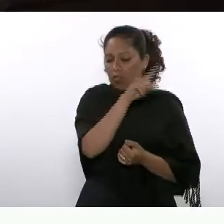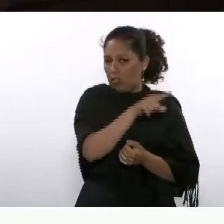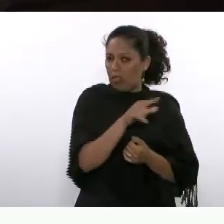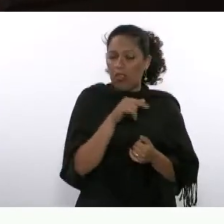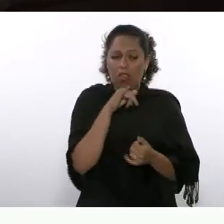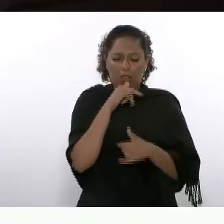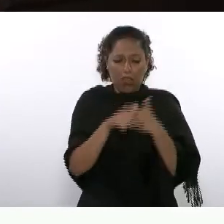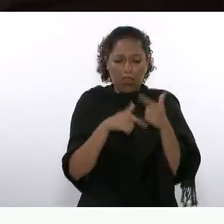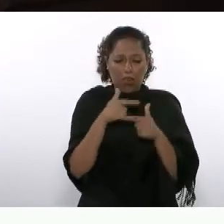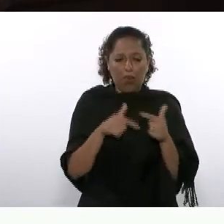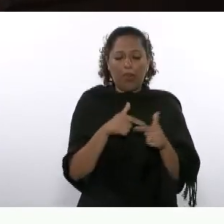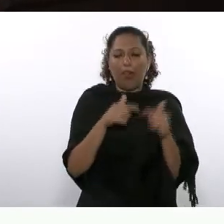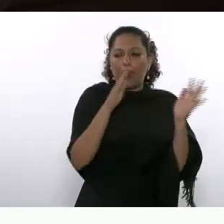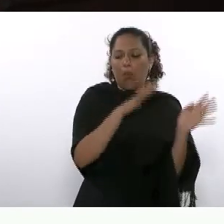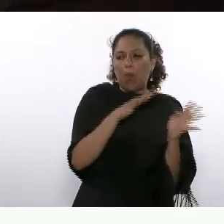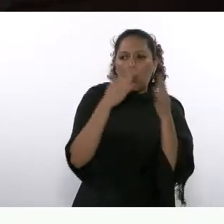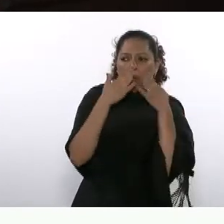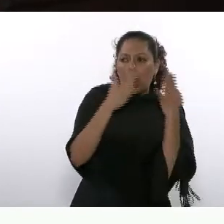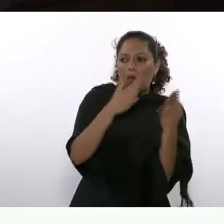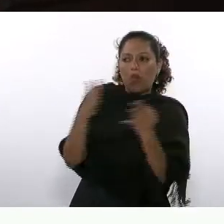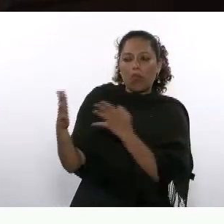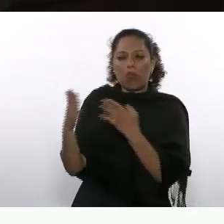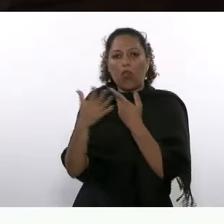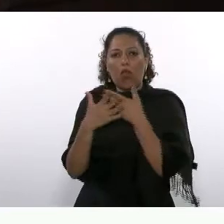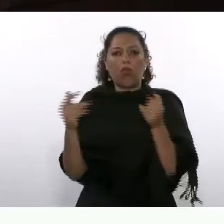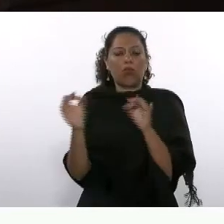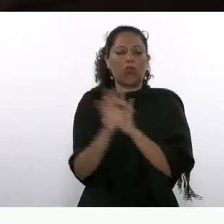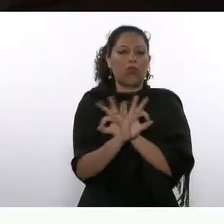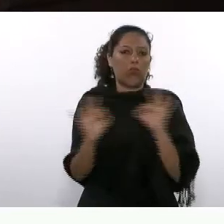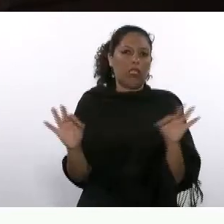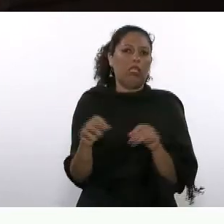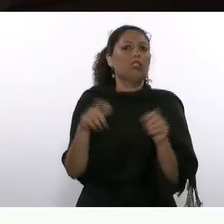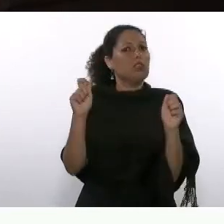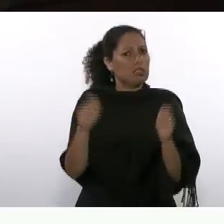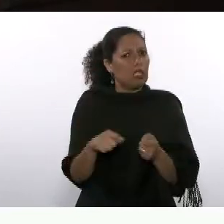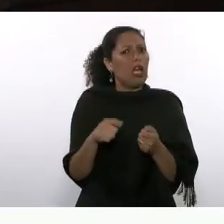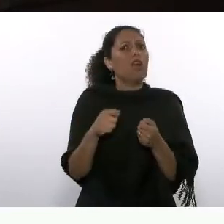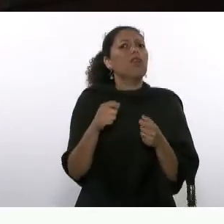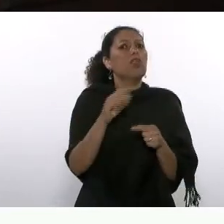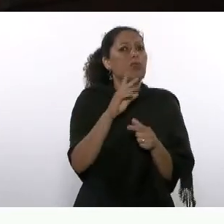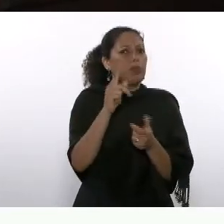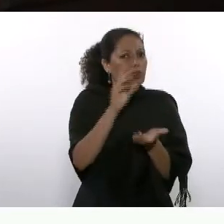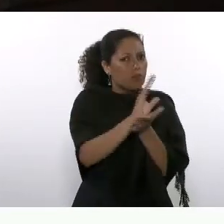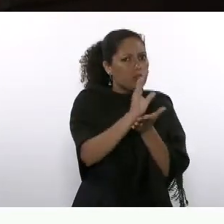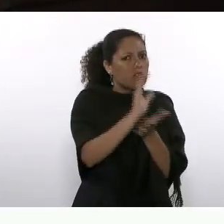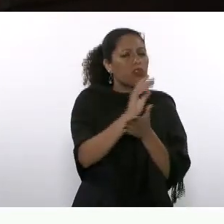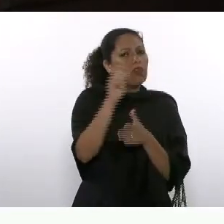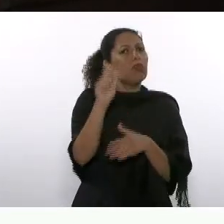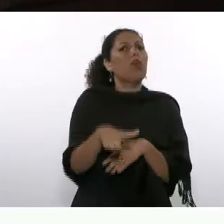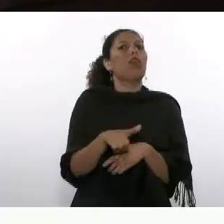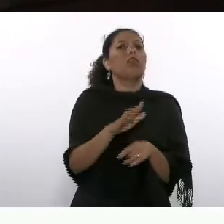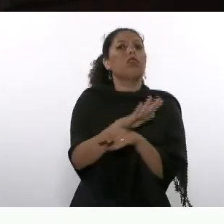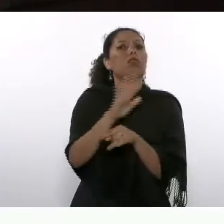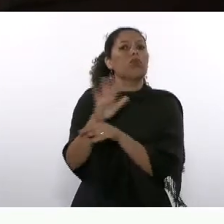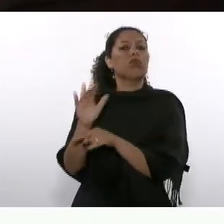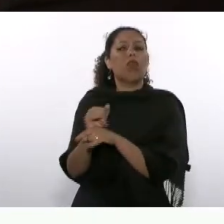né, do que tem condições de entregar o Maracanã em